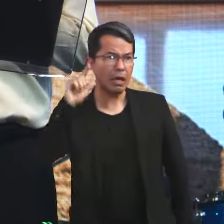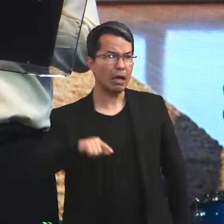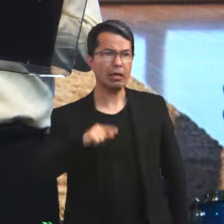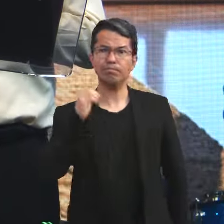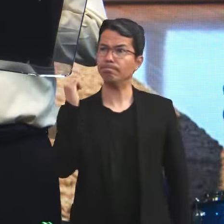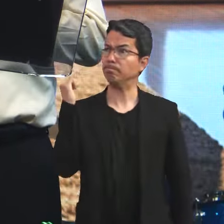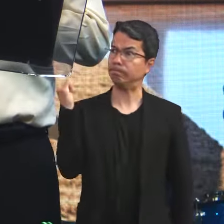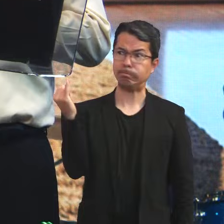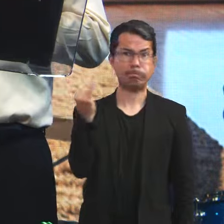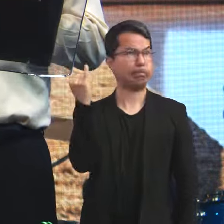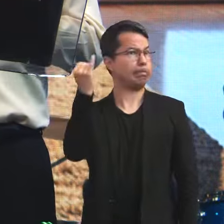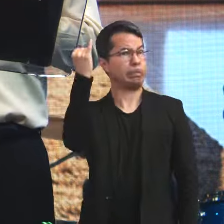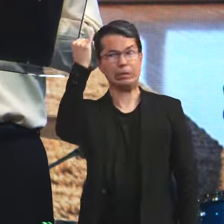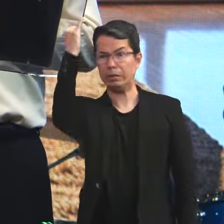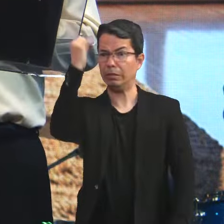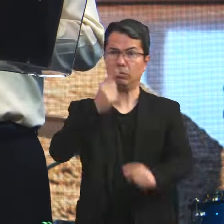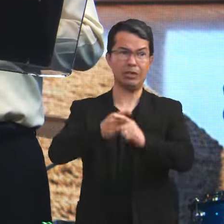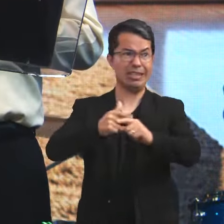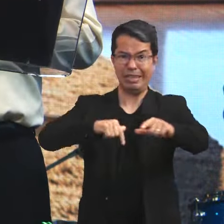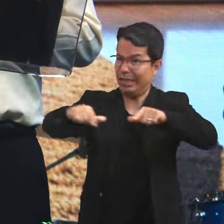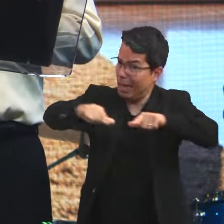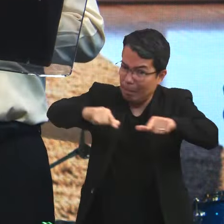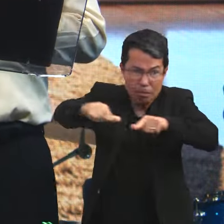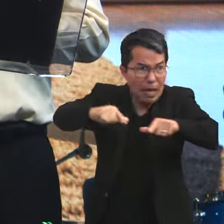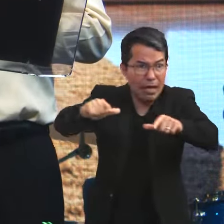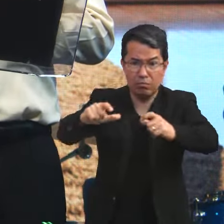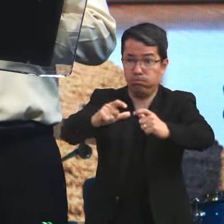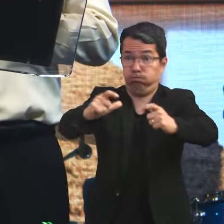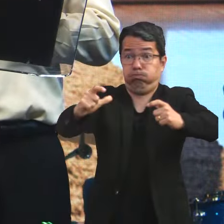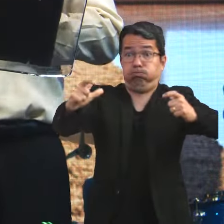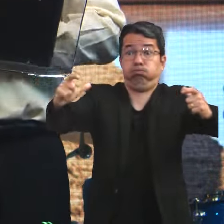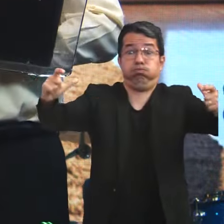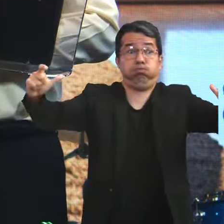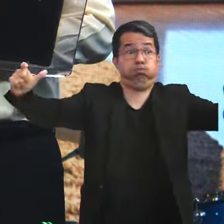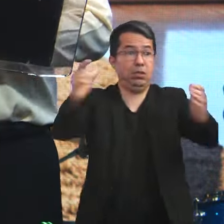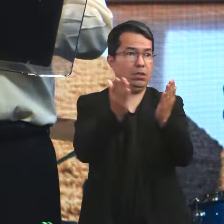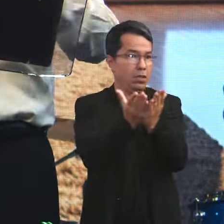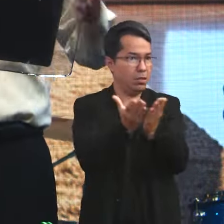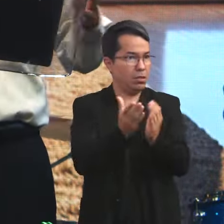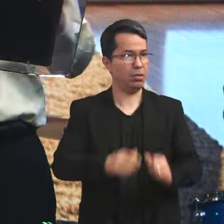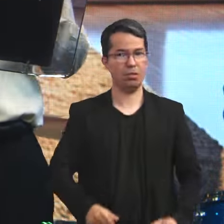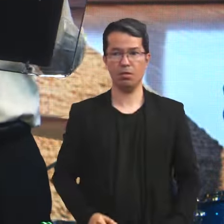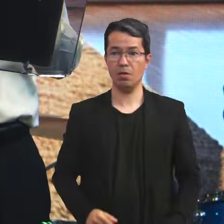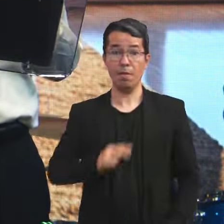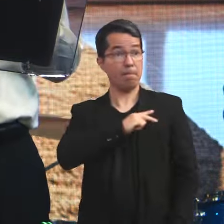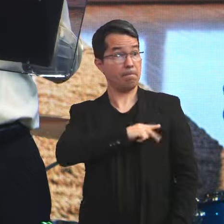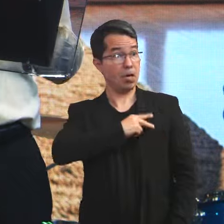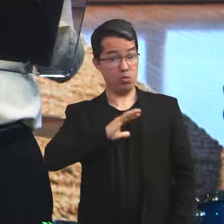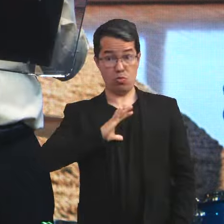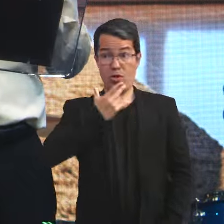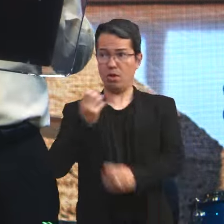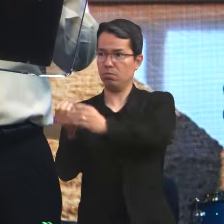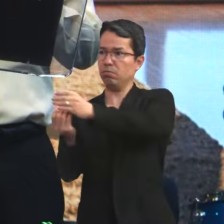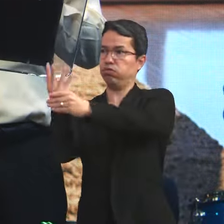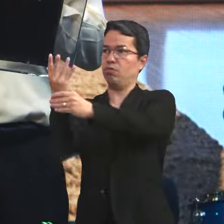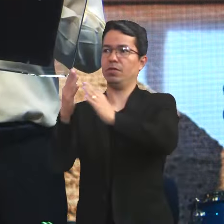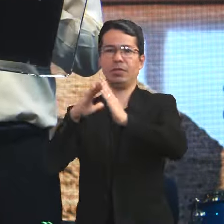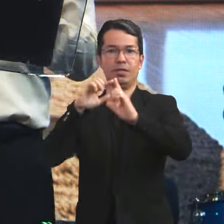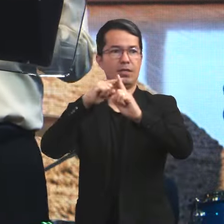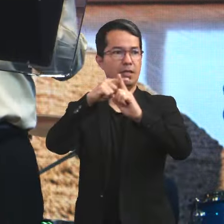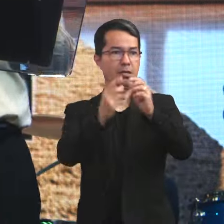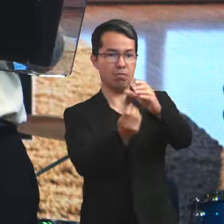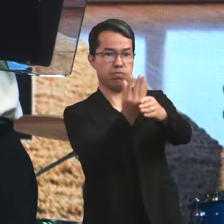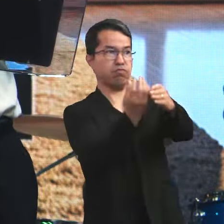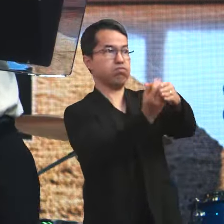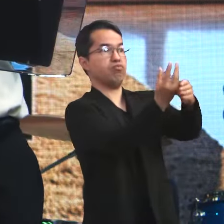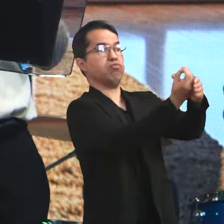de Paulo foi uma pessoa que fez muito para avançar o reino de Deus el fundou igas eleas